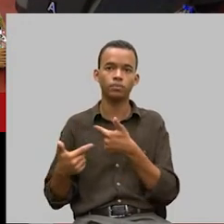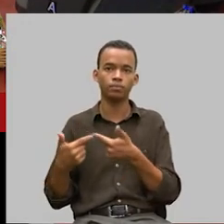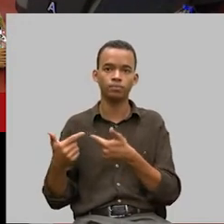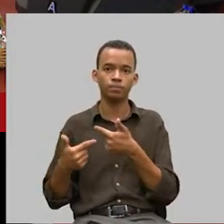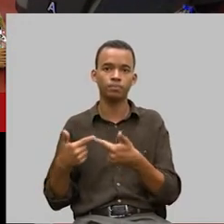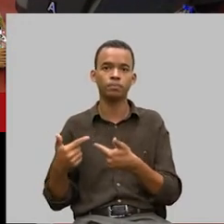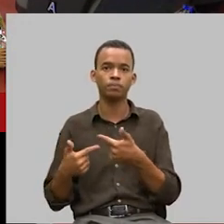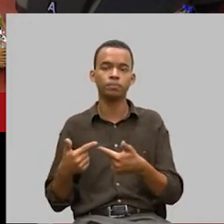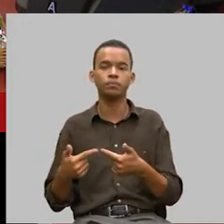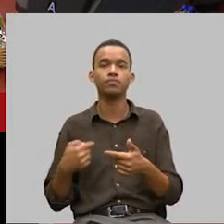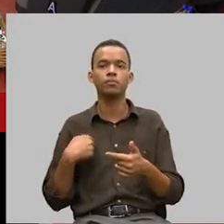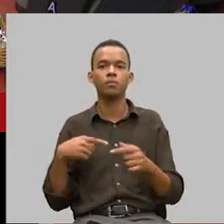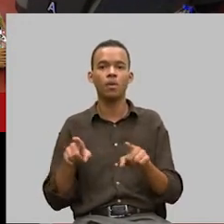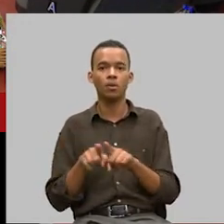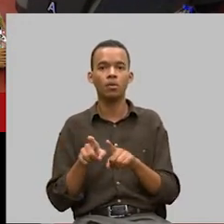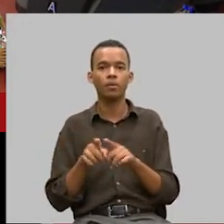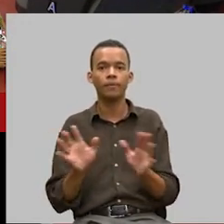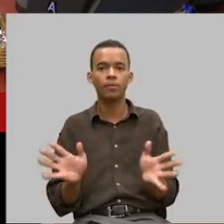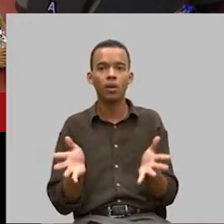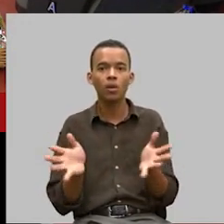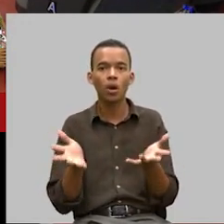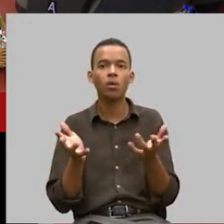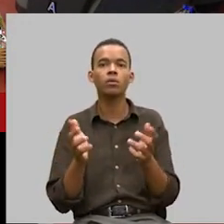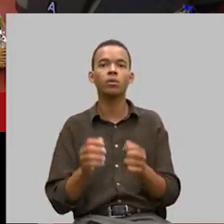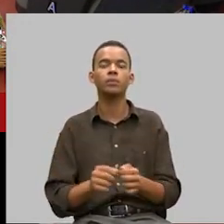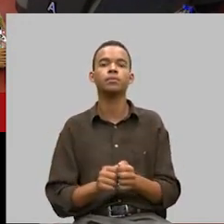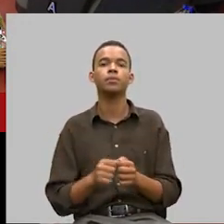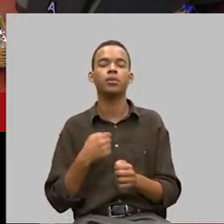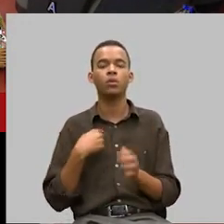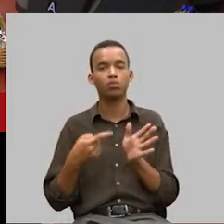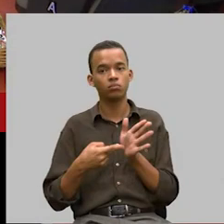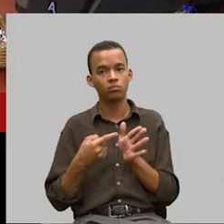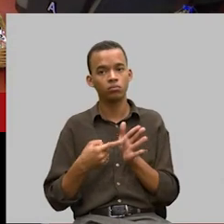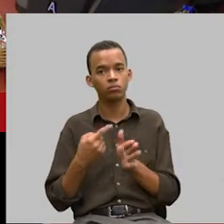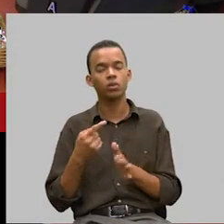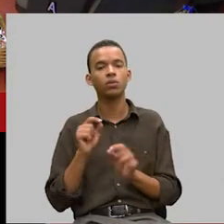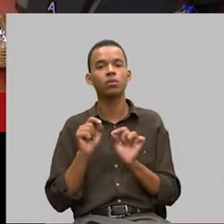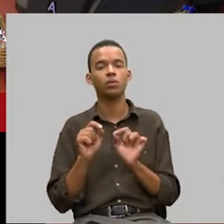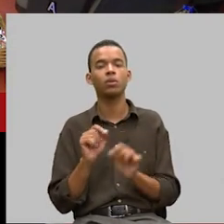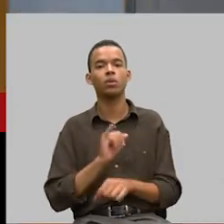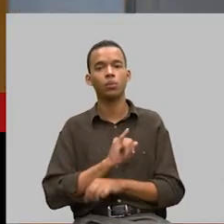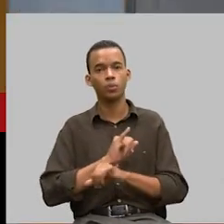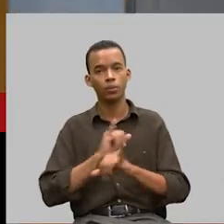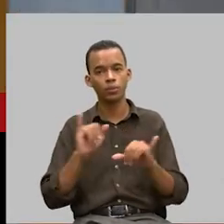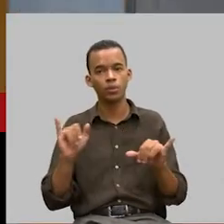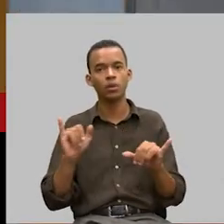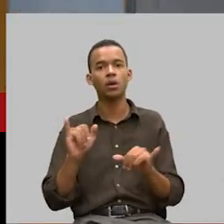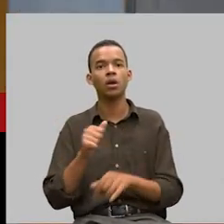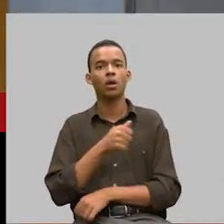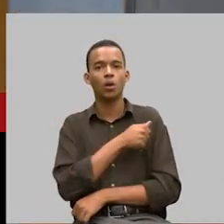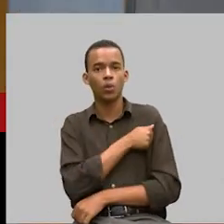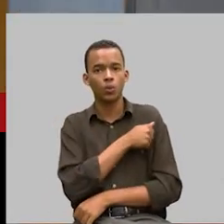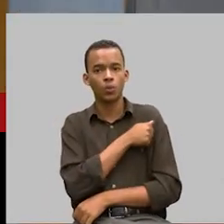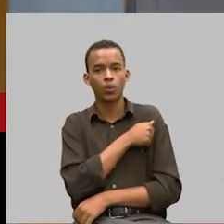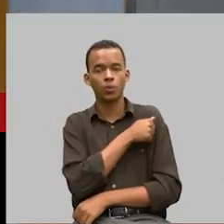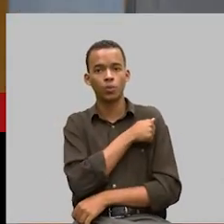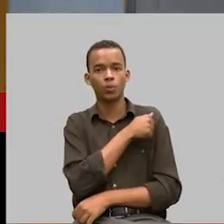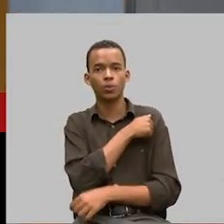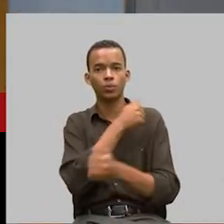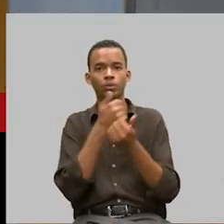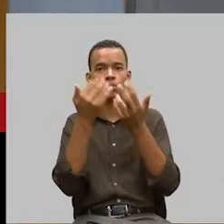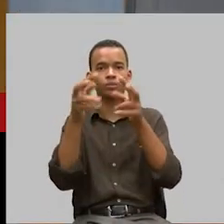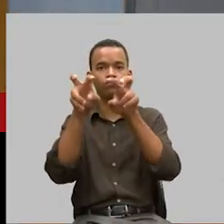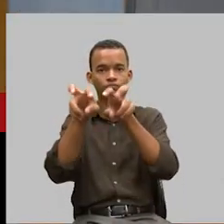também vou fazer provocações primeiro dizer para os meninos os alunos estudantes que estão aí fora uma